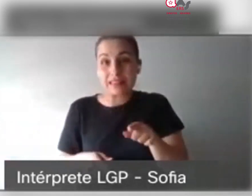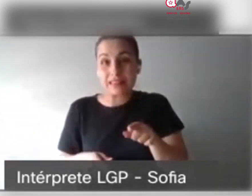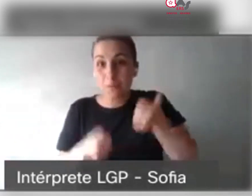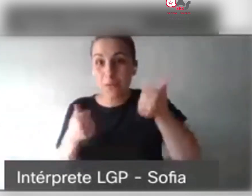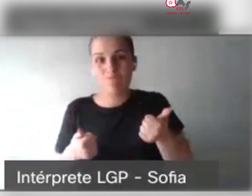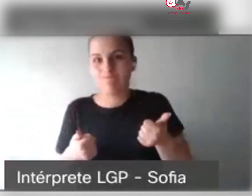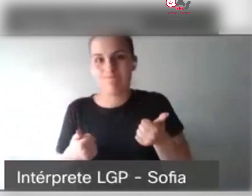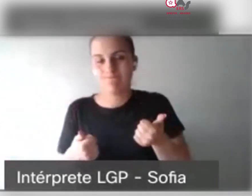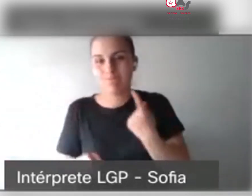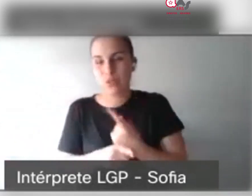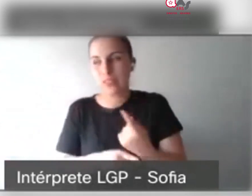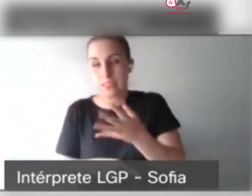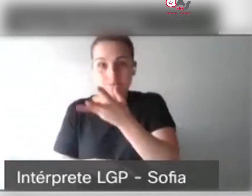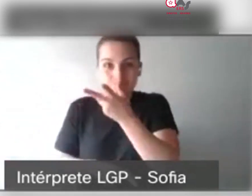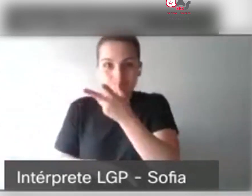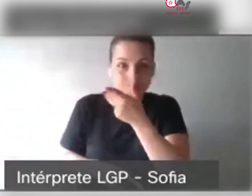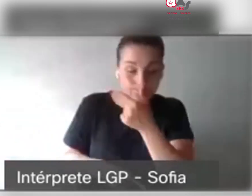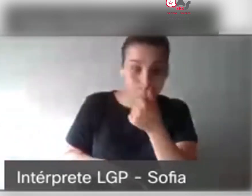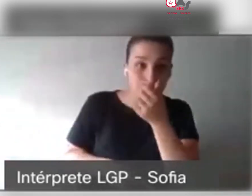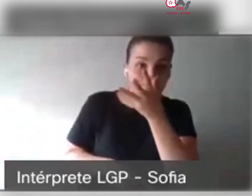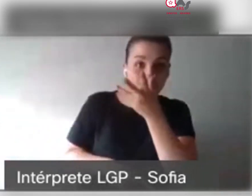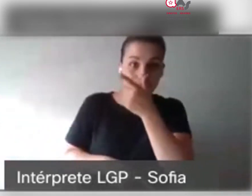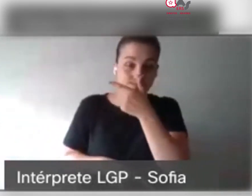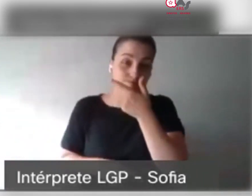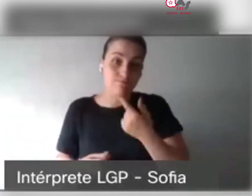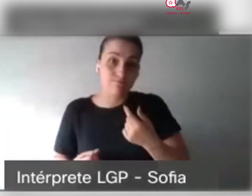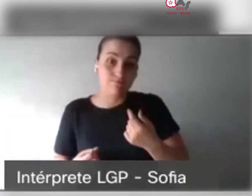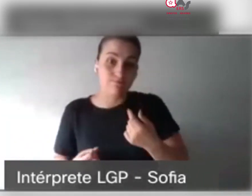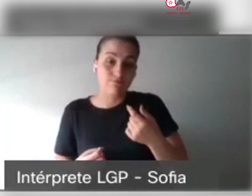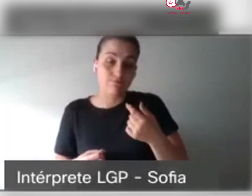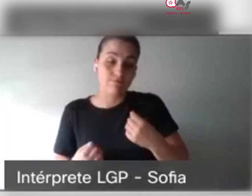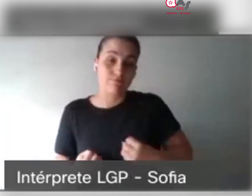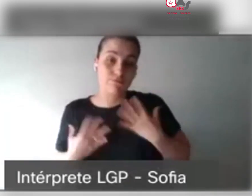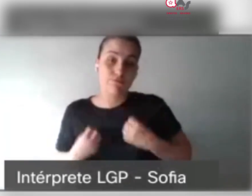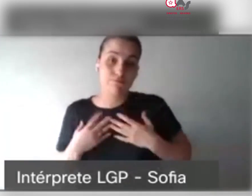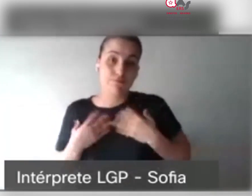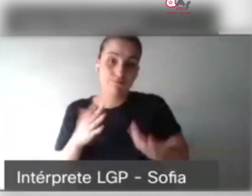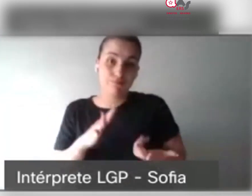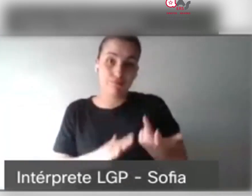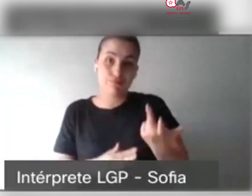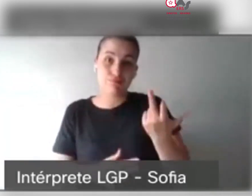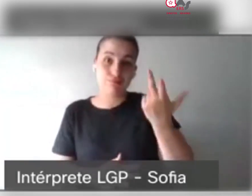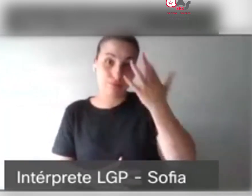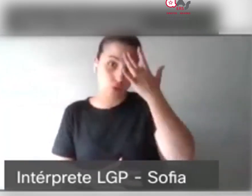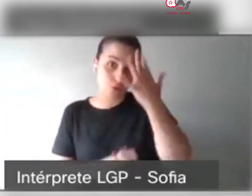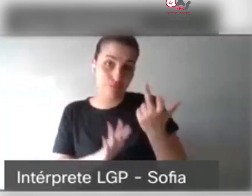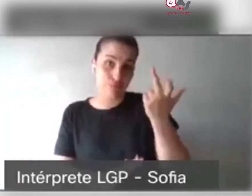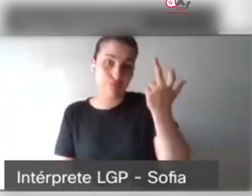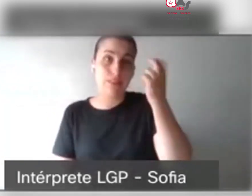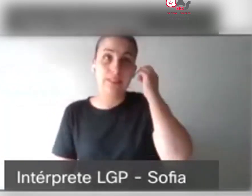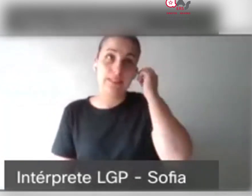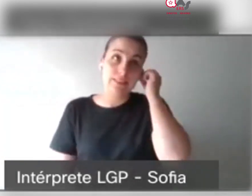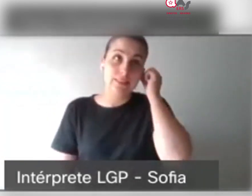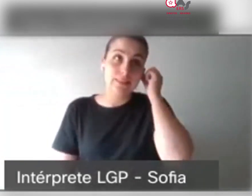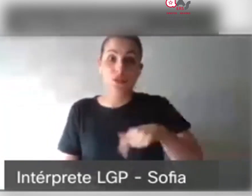estamos a meio de um novo crescimento do número de casos e, portanto, o que se esperaria naturalmente era